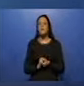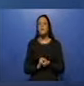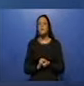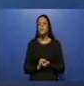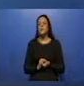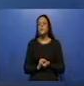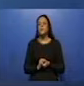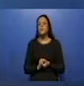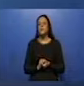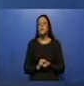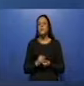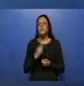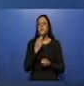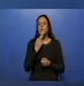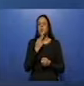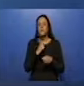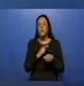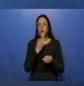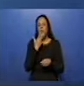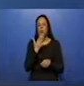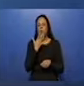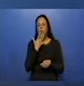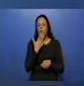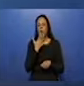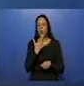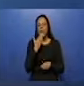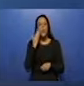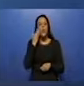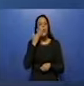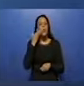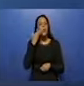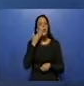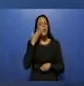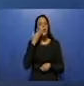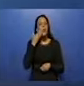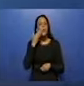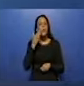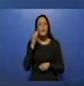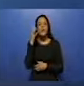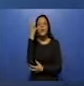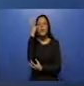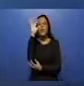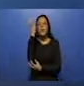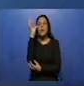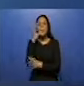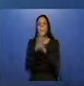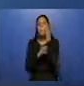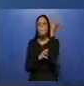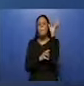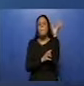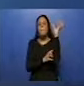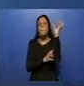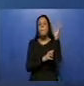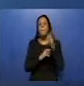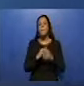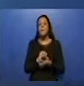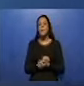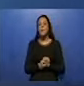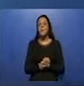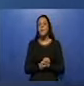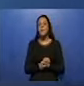Na cor rosa, nós temos a zona da mata, que é aqui no litoral leste do